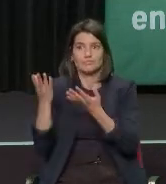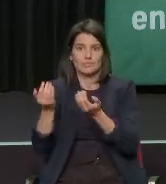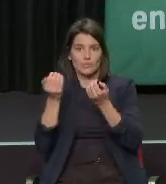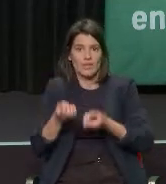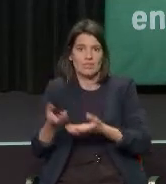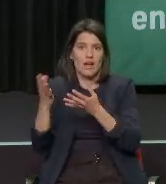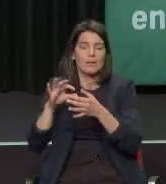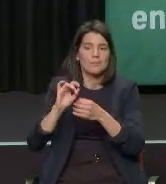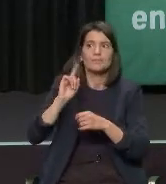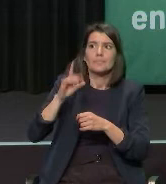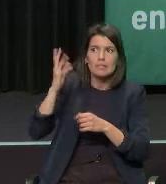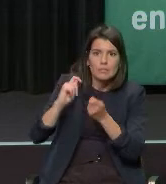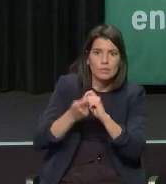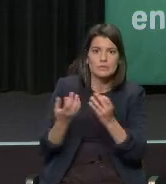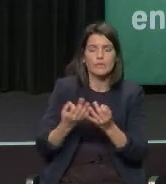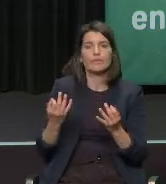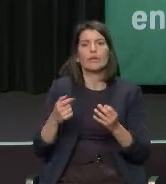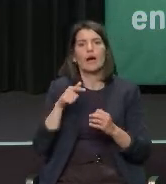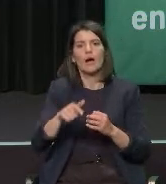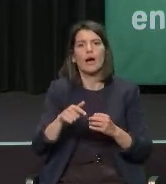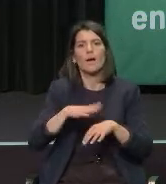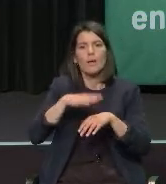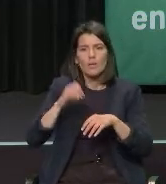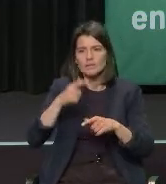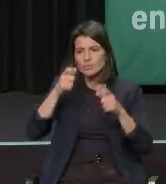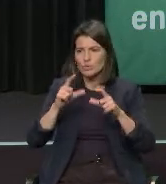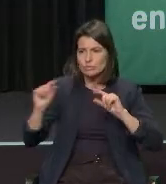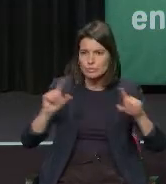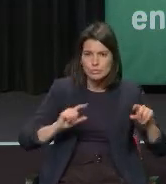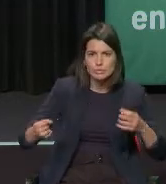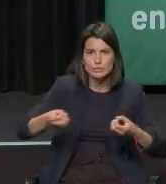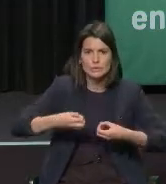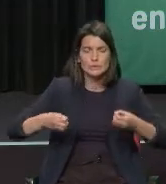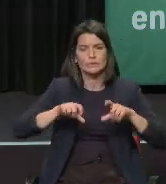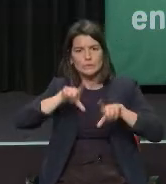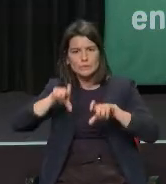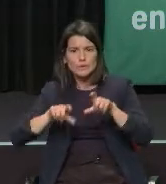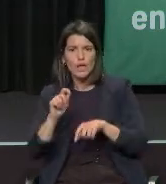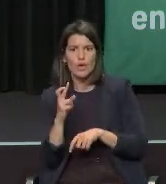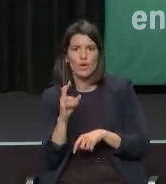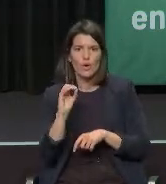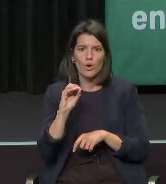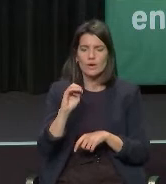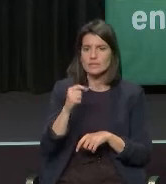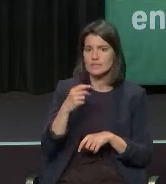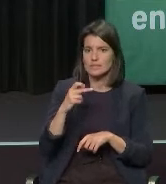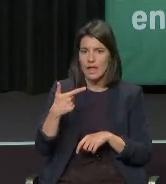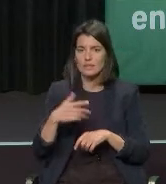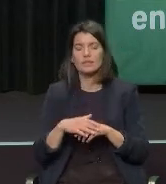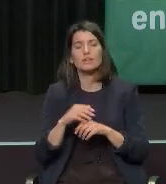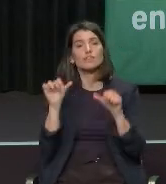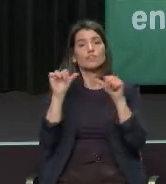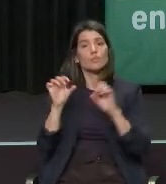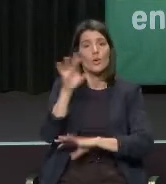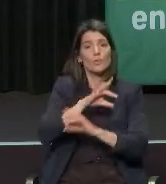as alterações climáticas, para a Convenção para a Desertificação, para o Eurostat, portanto, uma série de mecanismos para o Sistema Europeu de Informação